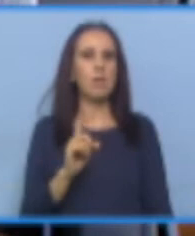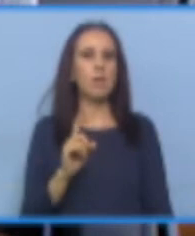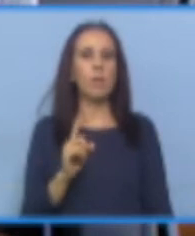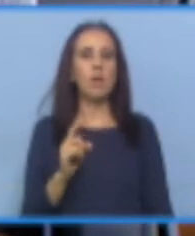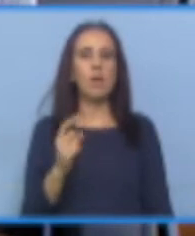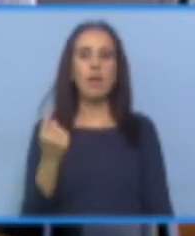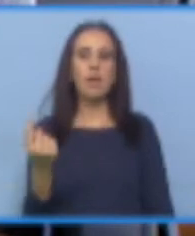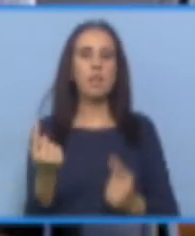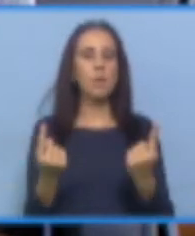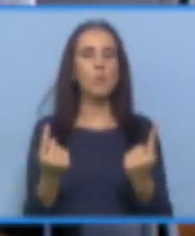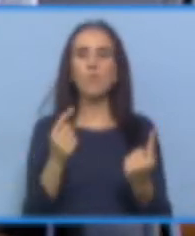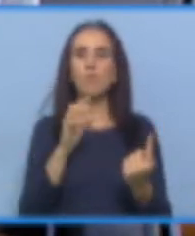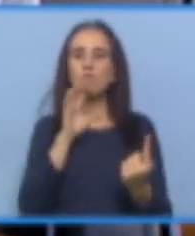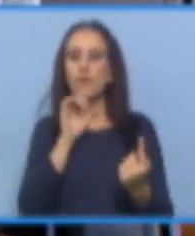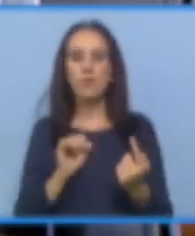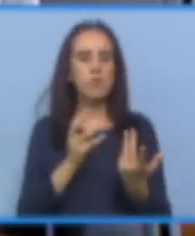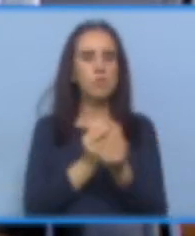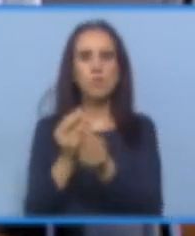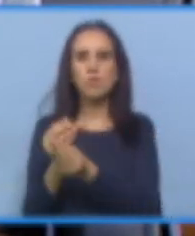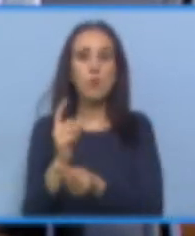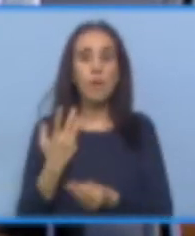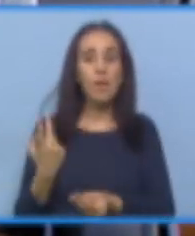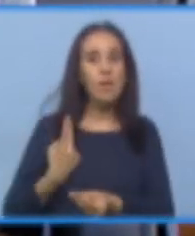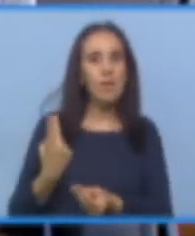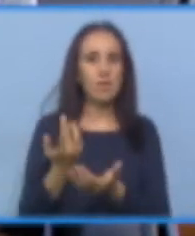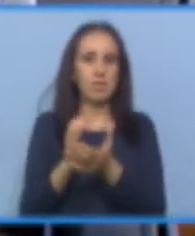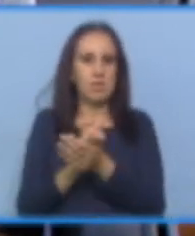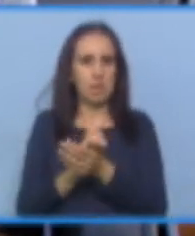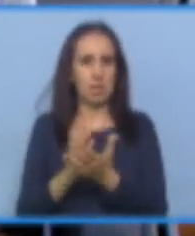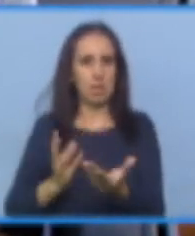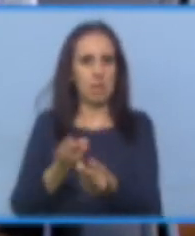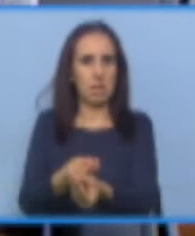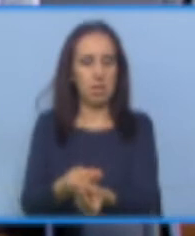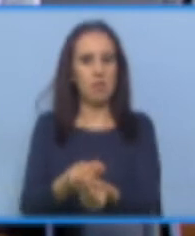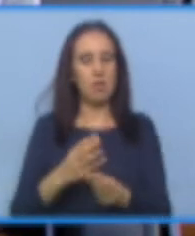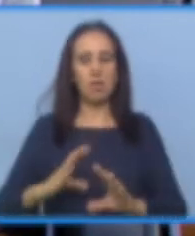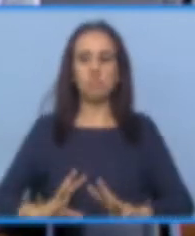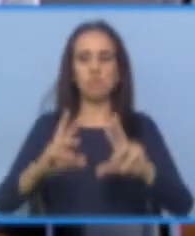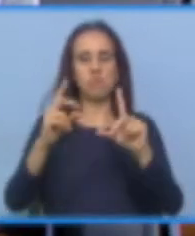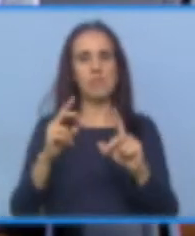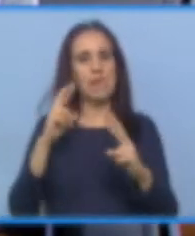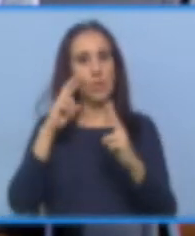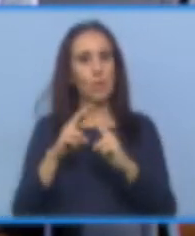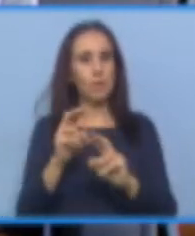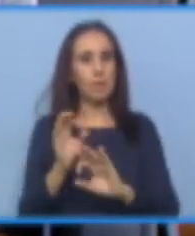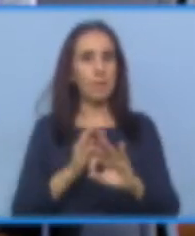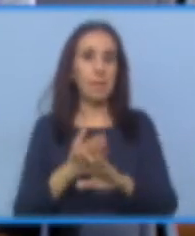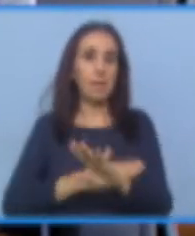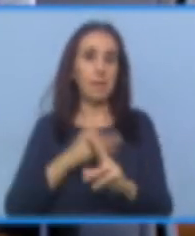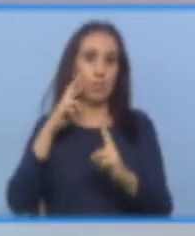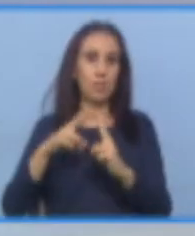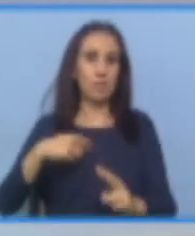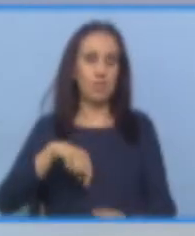os filhos, mas que é o casal. E isso ajudou-nos a crescer. A preparação do encontro foi já um encontro para nós. E como é que